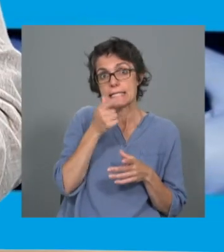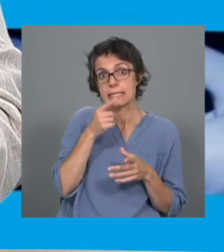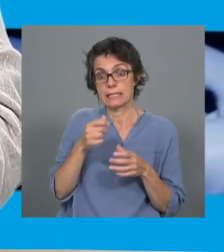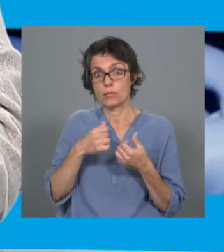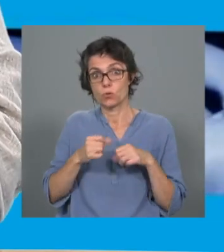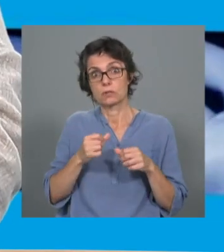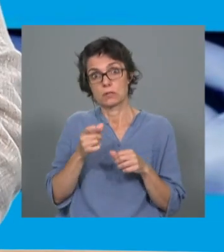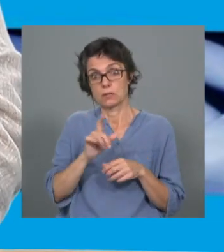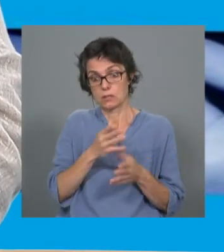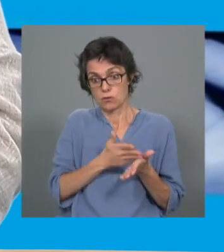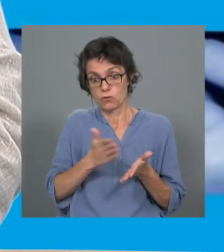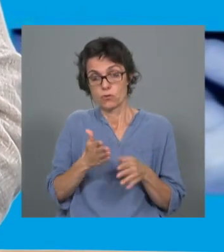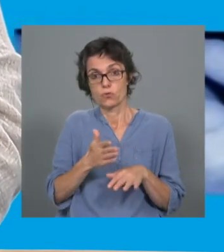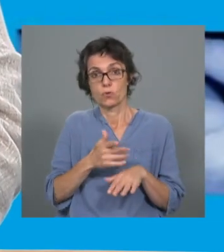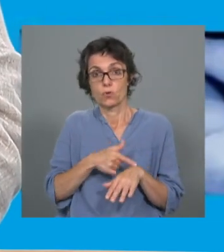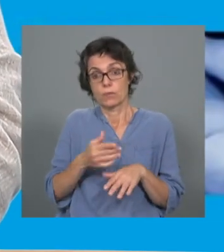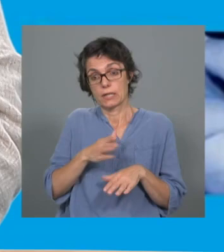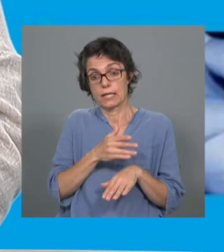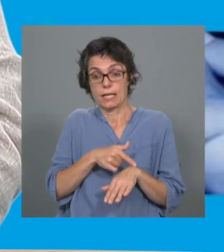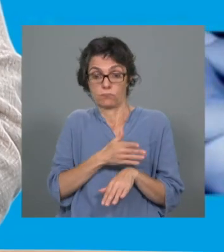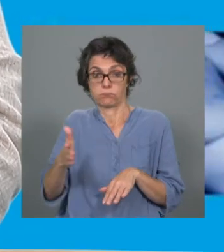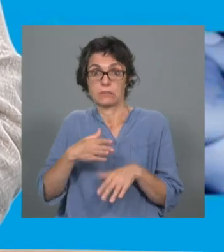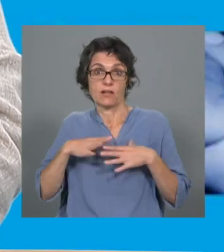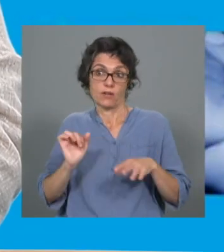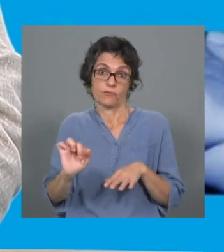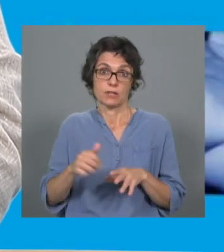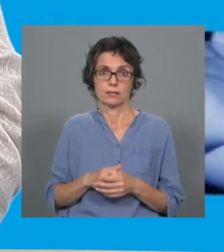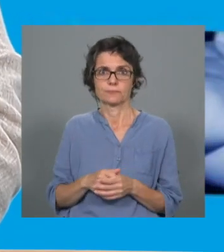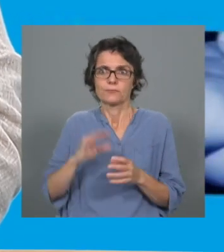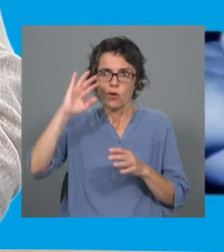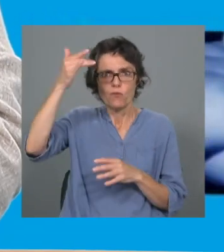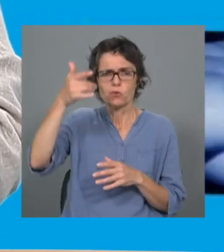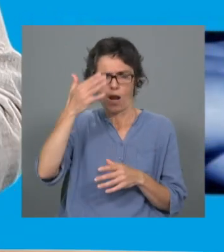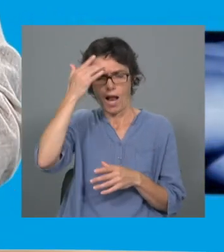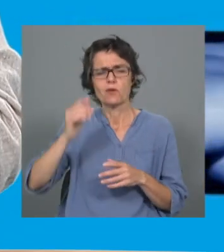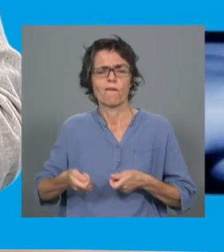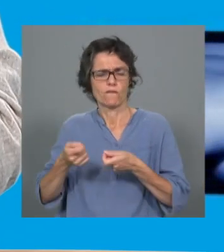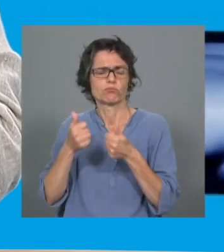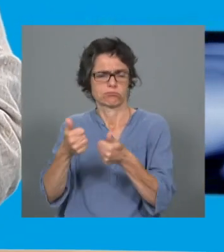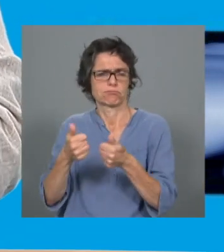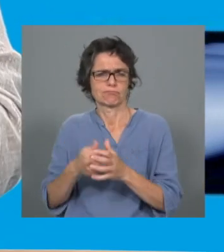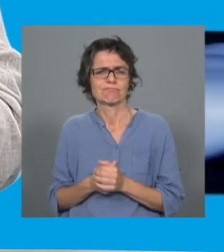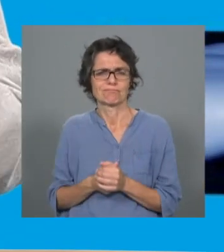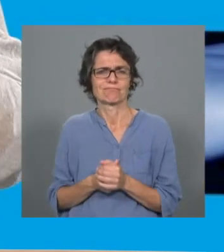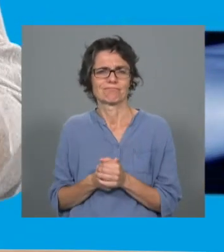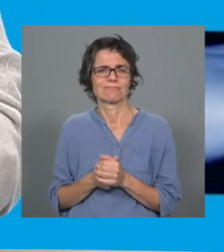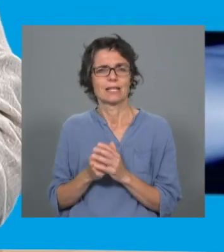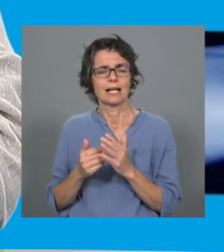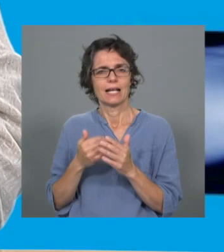descanso um bocadinho diferente este ano, mas vamos esperar que, lá está, olhando para o futuro, tenha sido um bom investimento que lhe vai permitir certamente